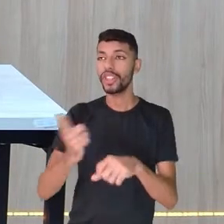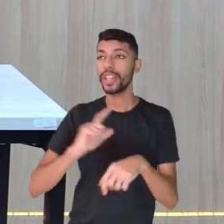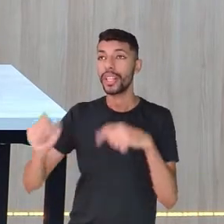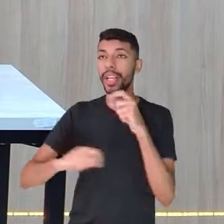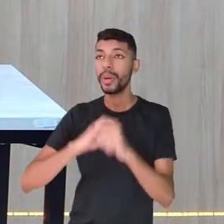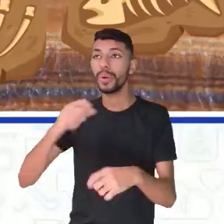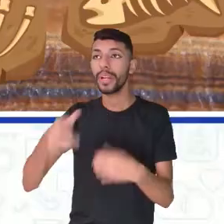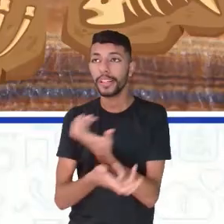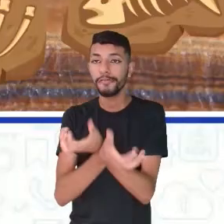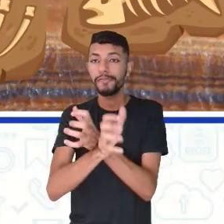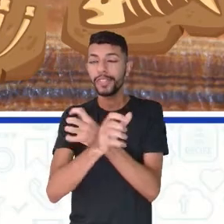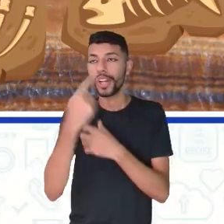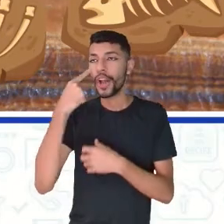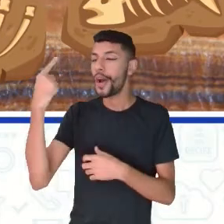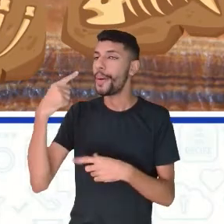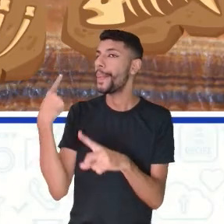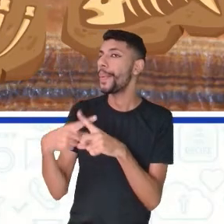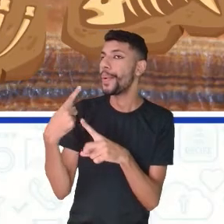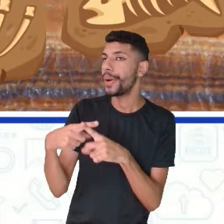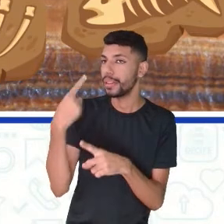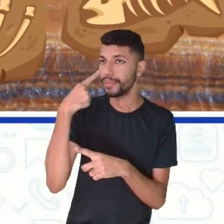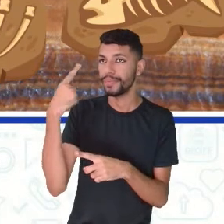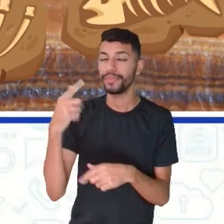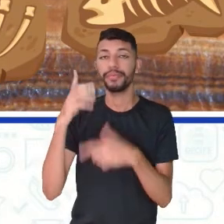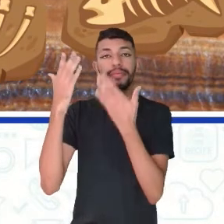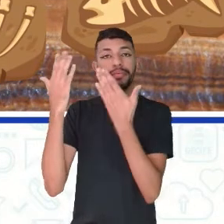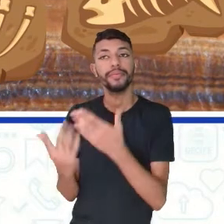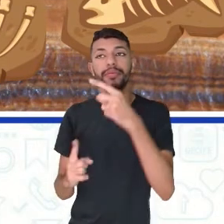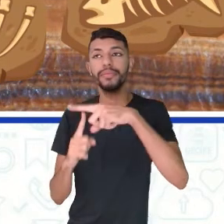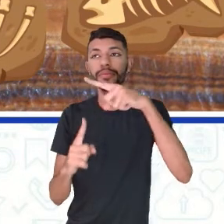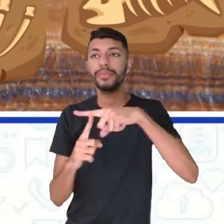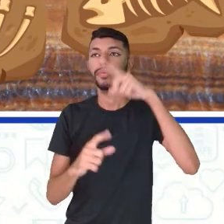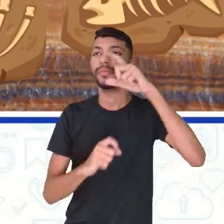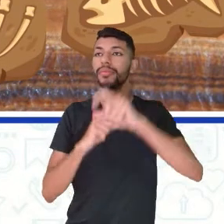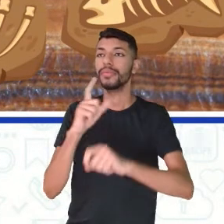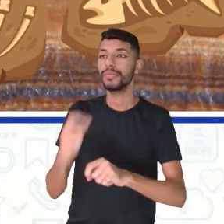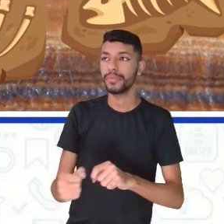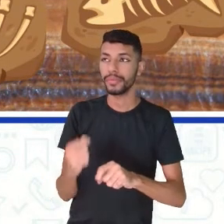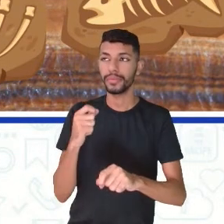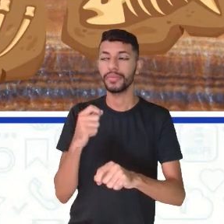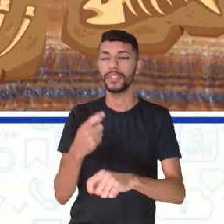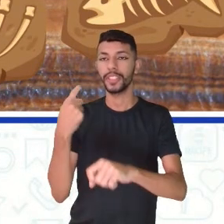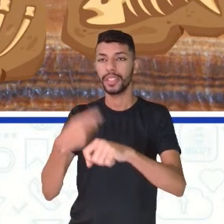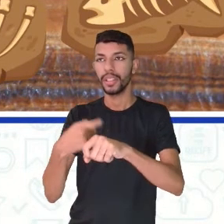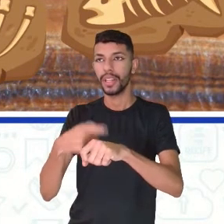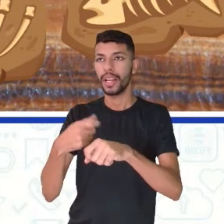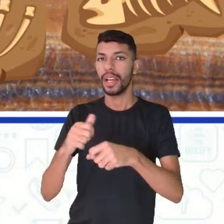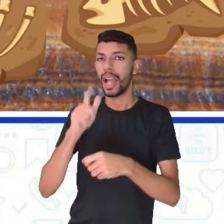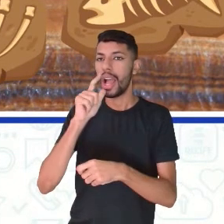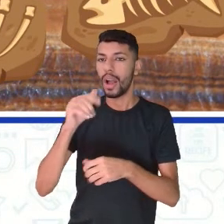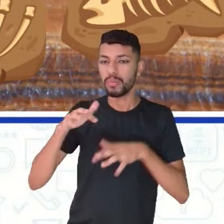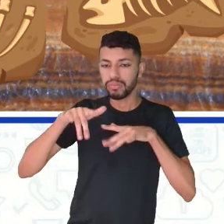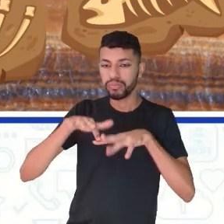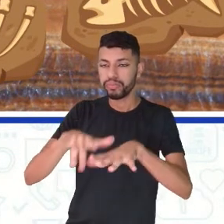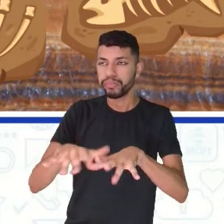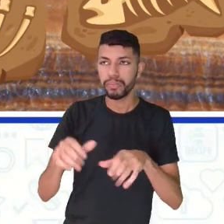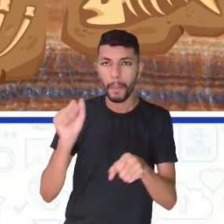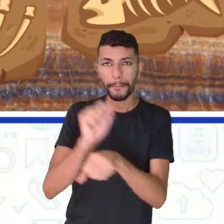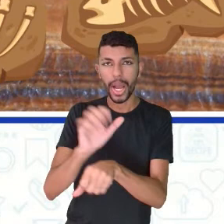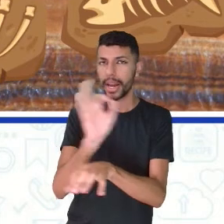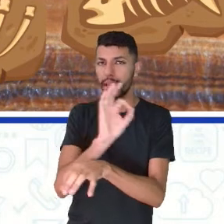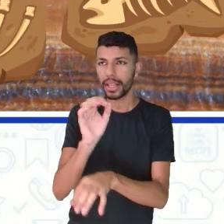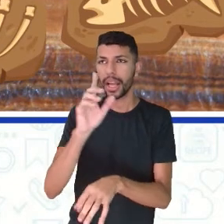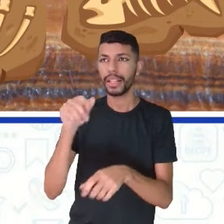Vejam, como esse tipo de rocha, a água não consegue parar, ela passa rapidamente, ela é uma